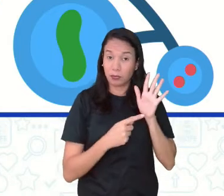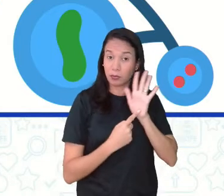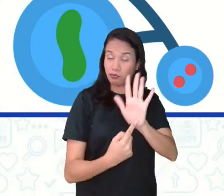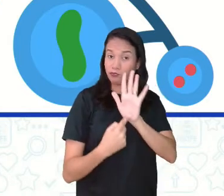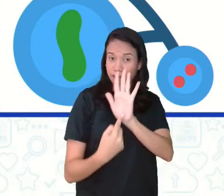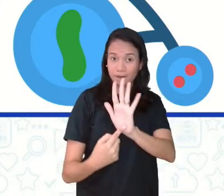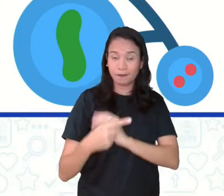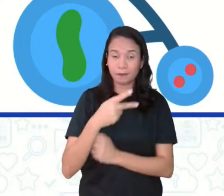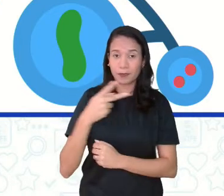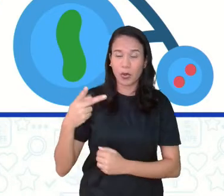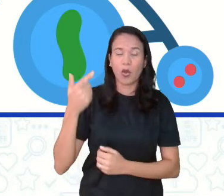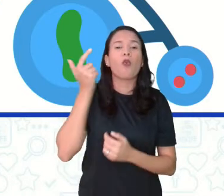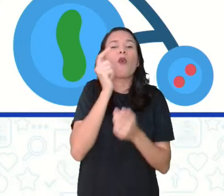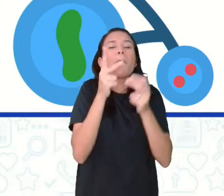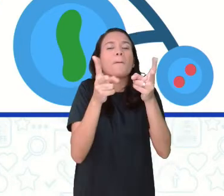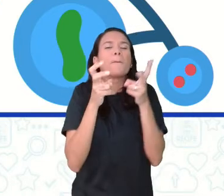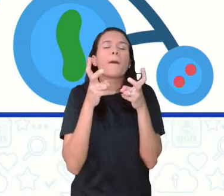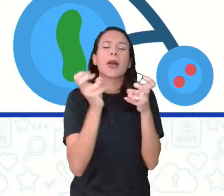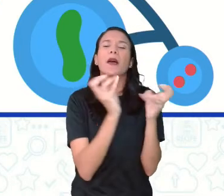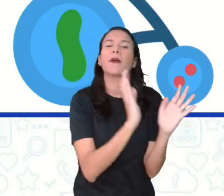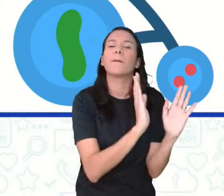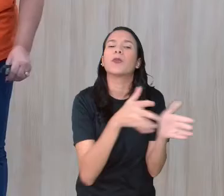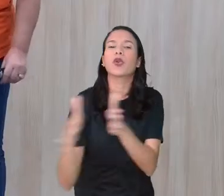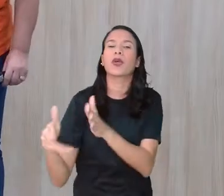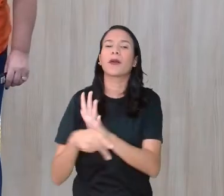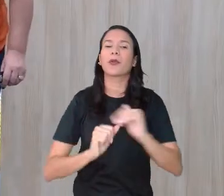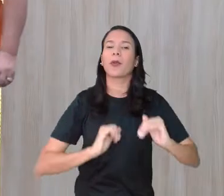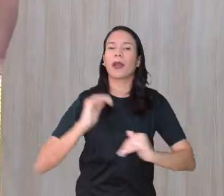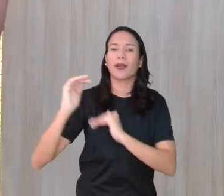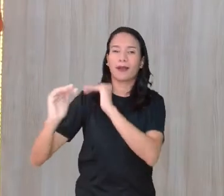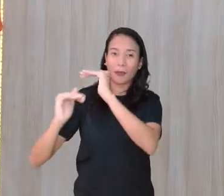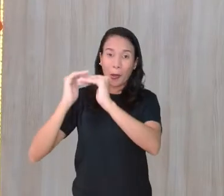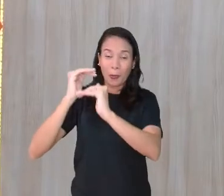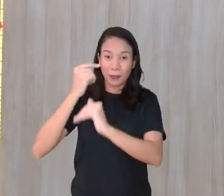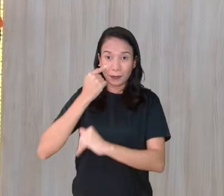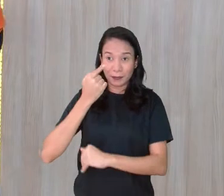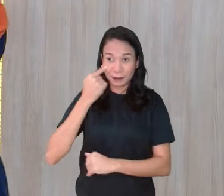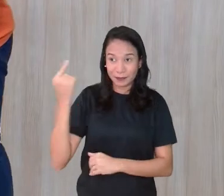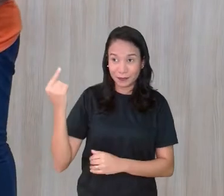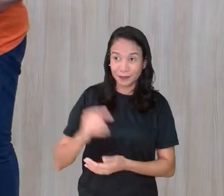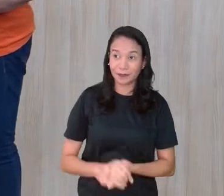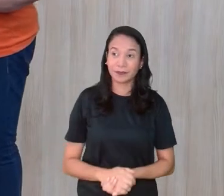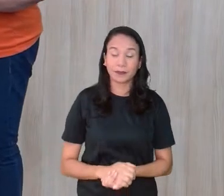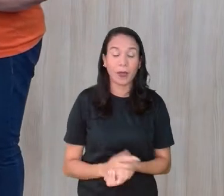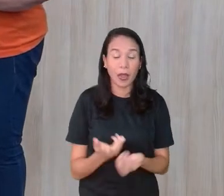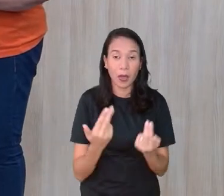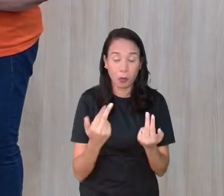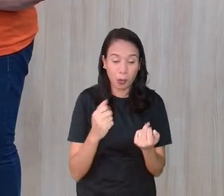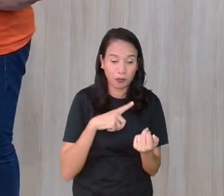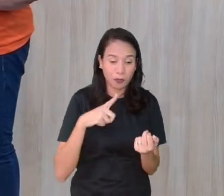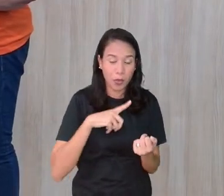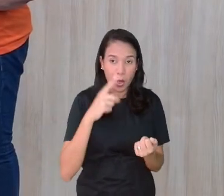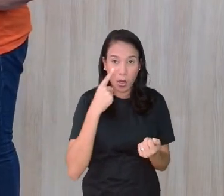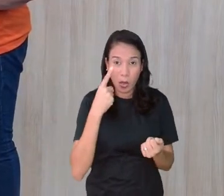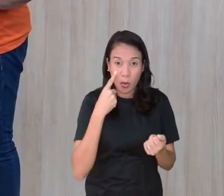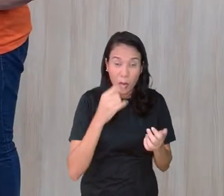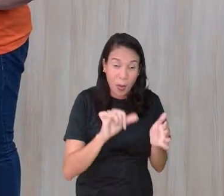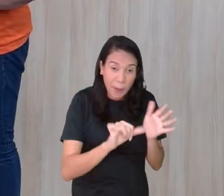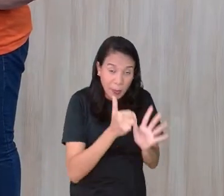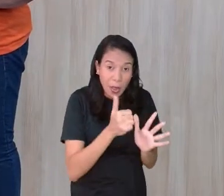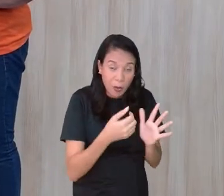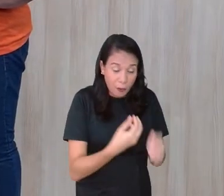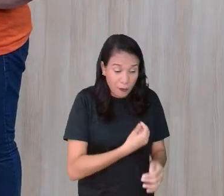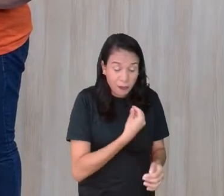para vocês perceberem esse processo de evolução. Então, vejam aqui, ó, é como se eu tenho os primeiros